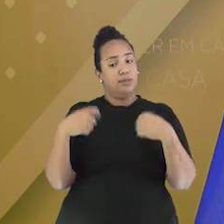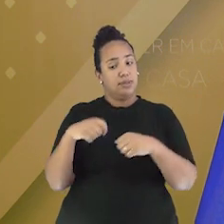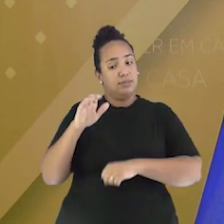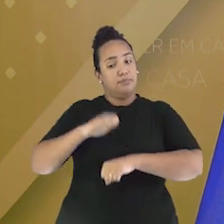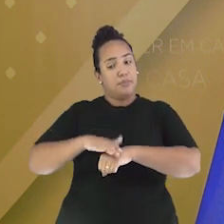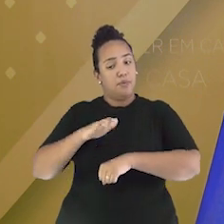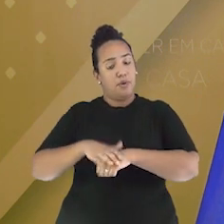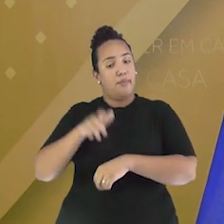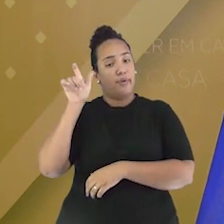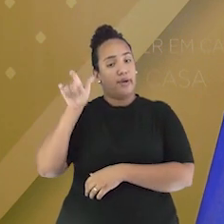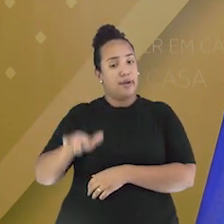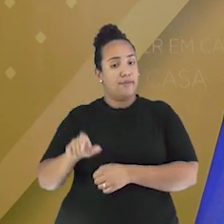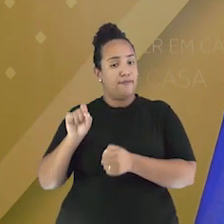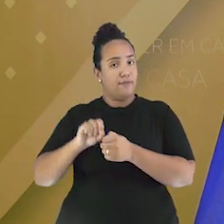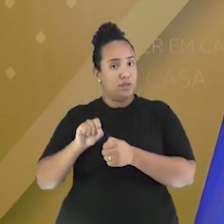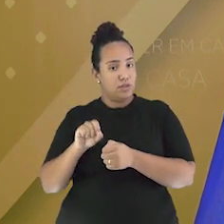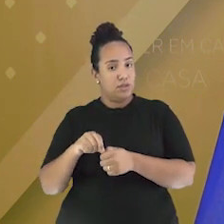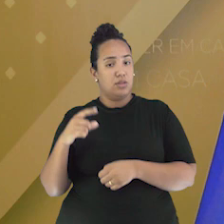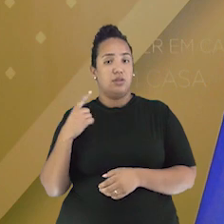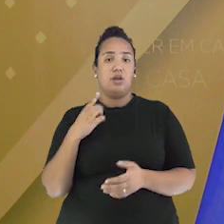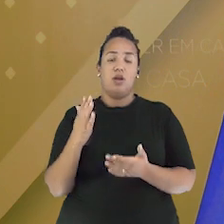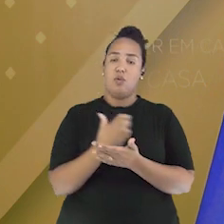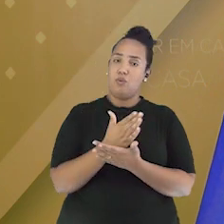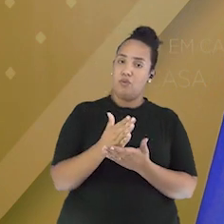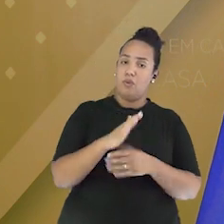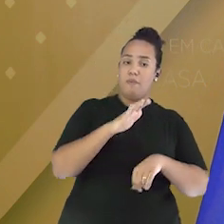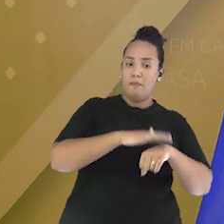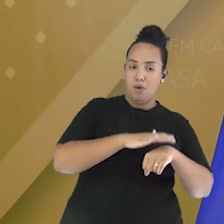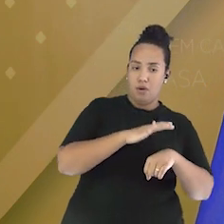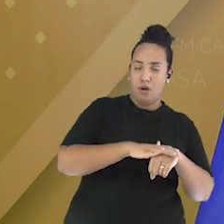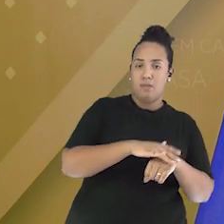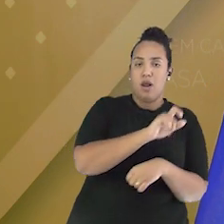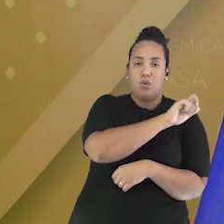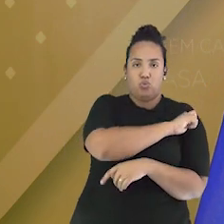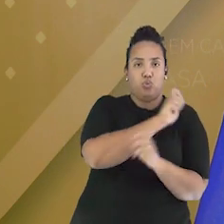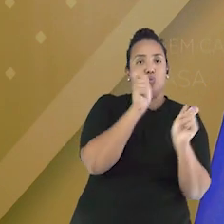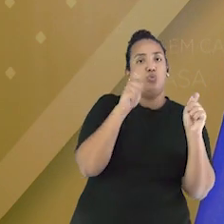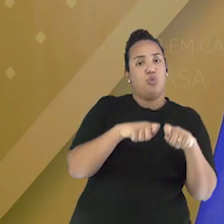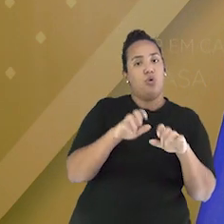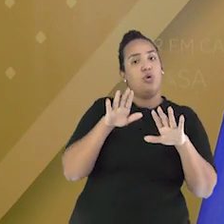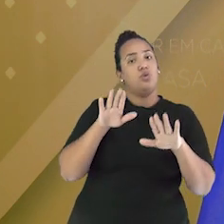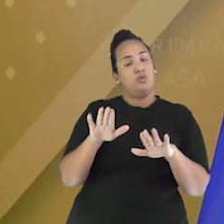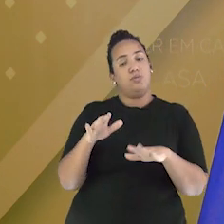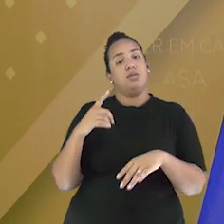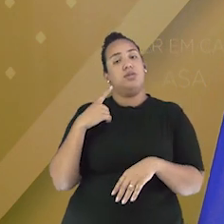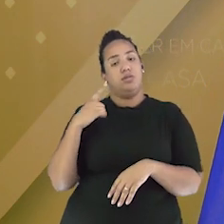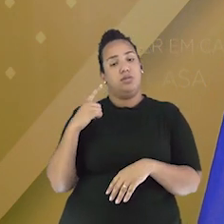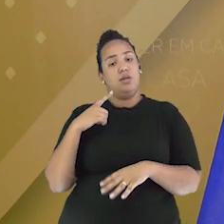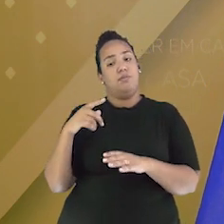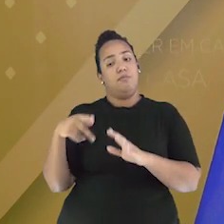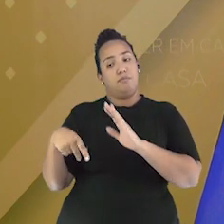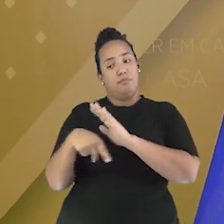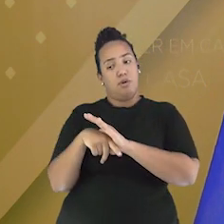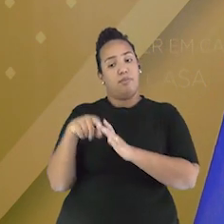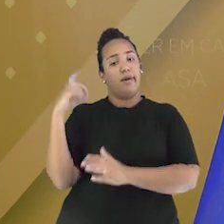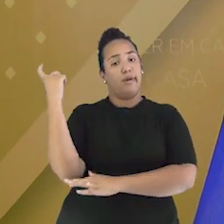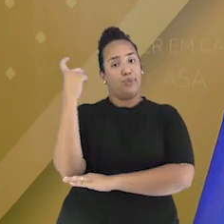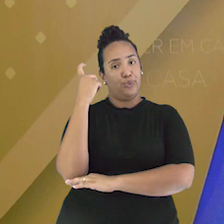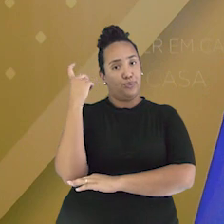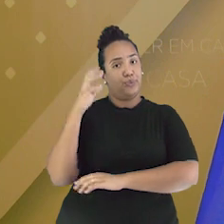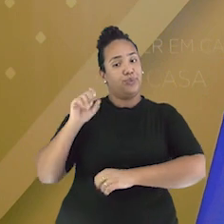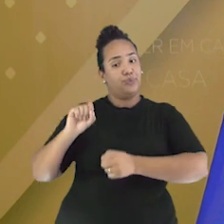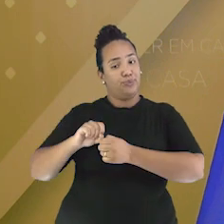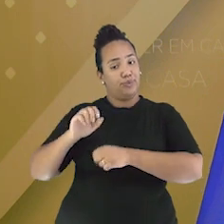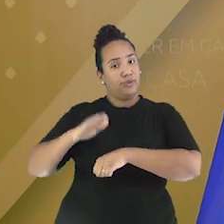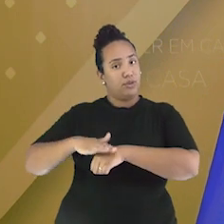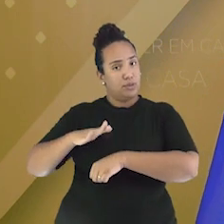não você. Certo? Tem partes que você pode fazer, mas tem partes que... não pode fazer. Isso aí. E bem lembrado. Pois é.